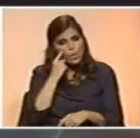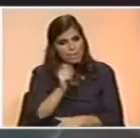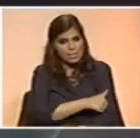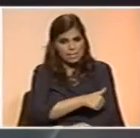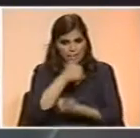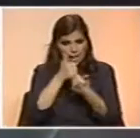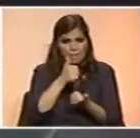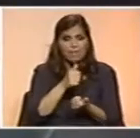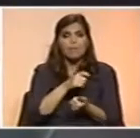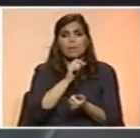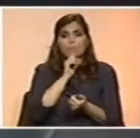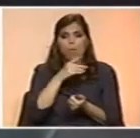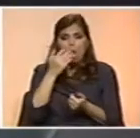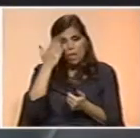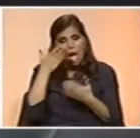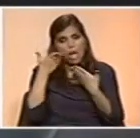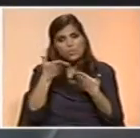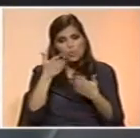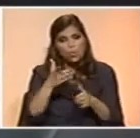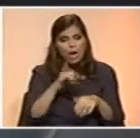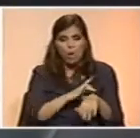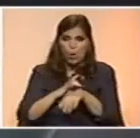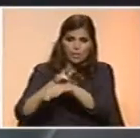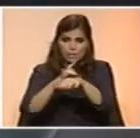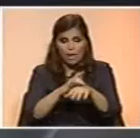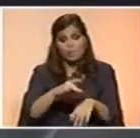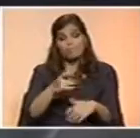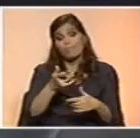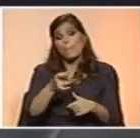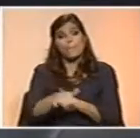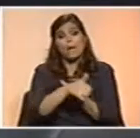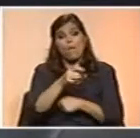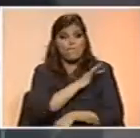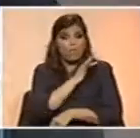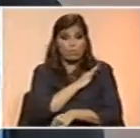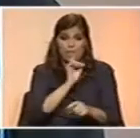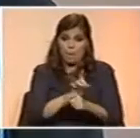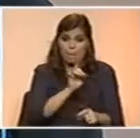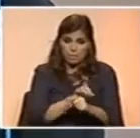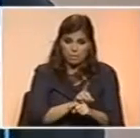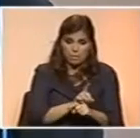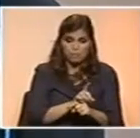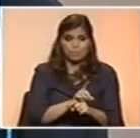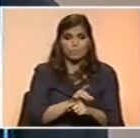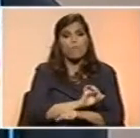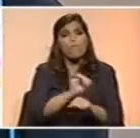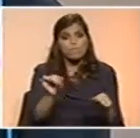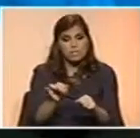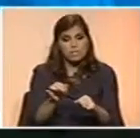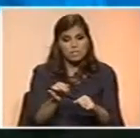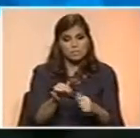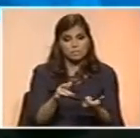que pode ajudar exatamente, e orientar. E de preferência da mesma faculdade, para ajudar também na faculdade. E são vocês...